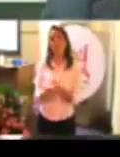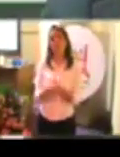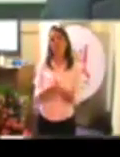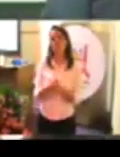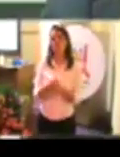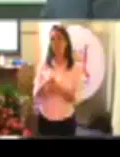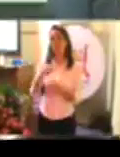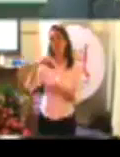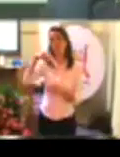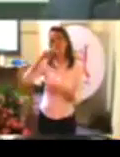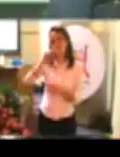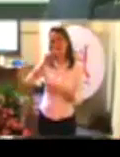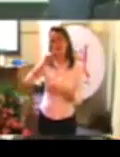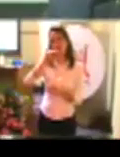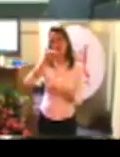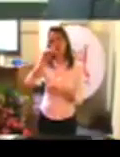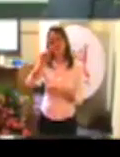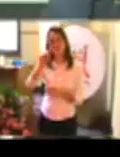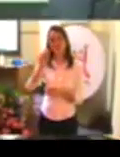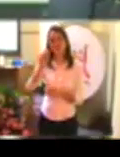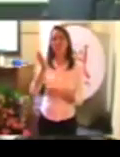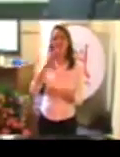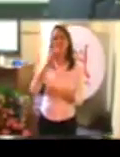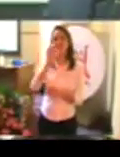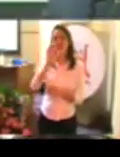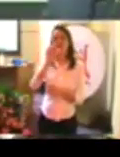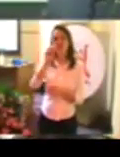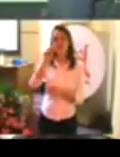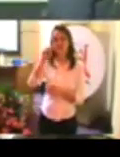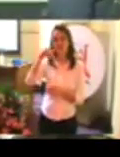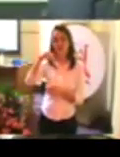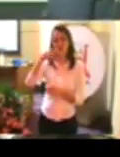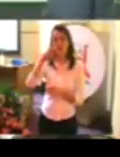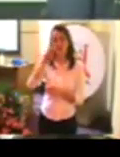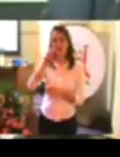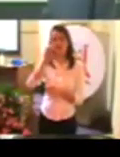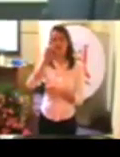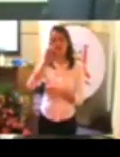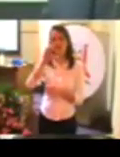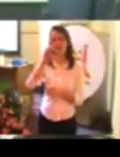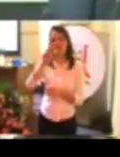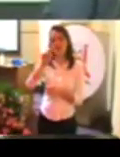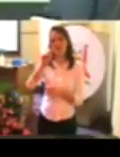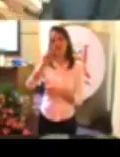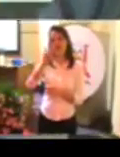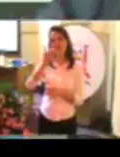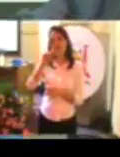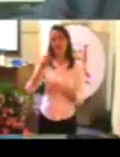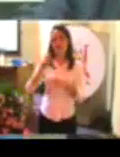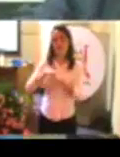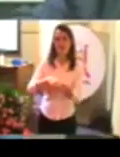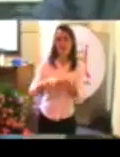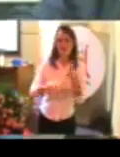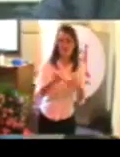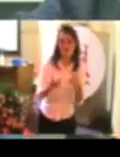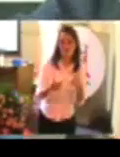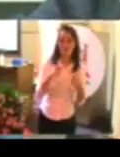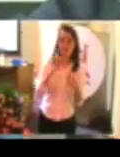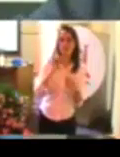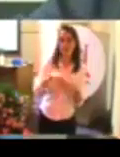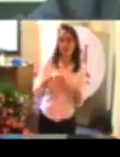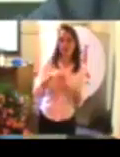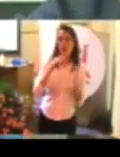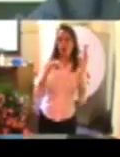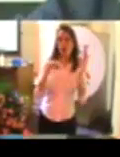da famosa Maria Candelária, que ingressou no serviço público e já caiu na letra